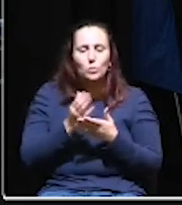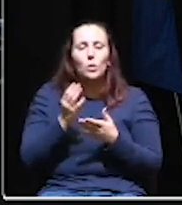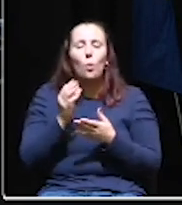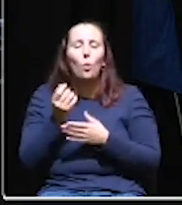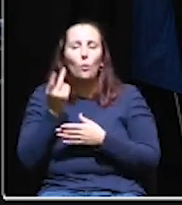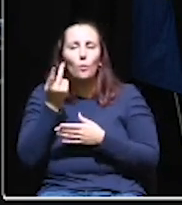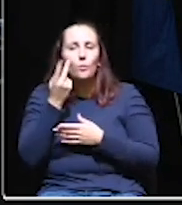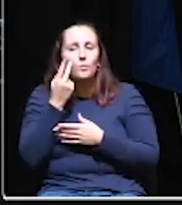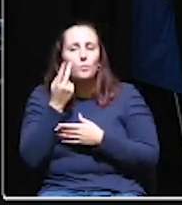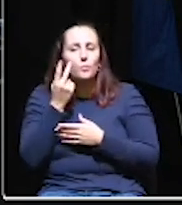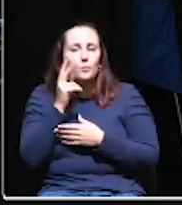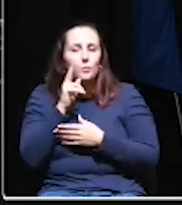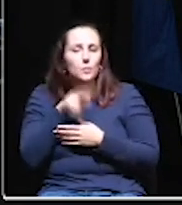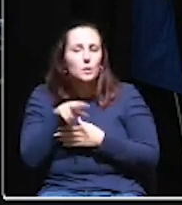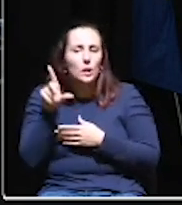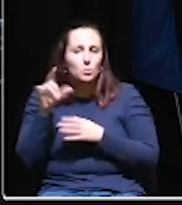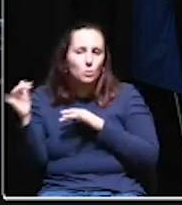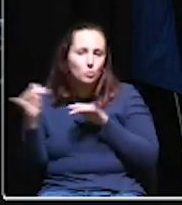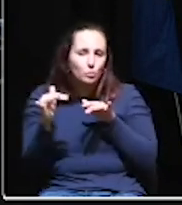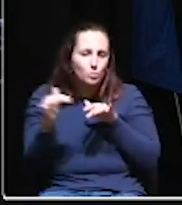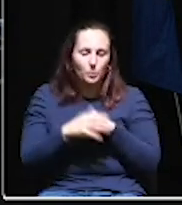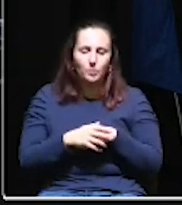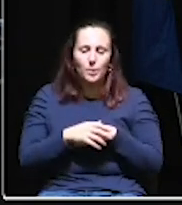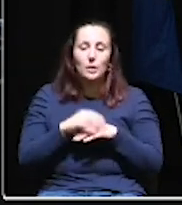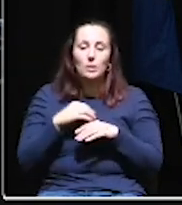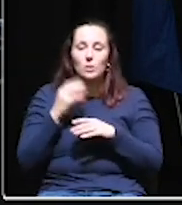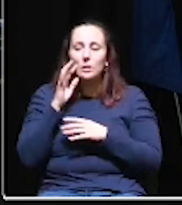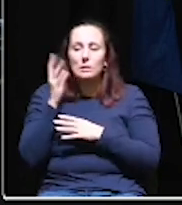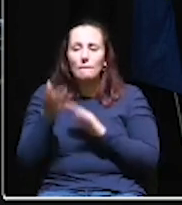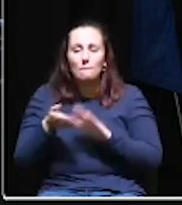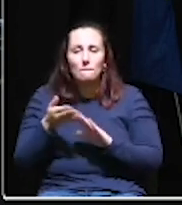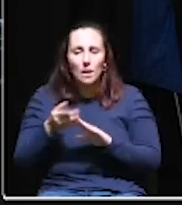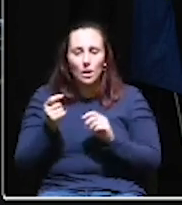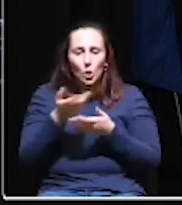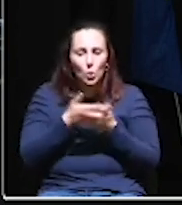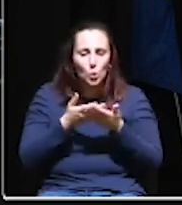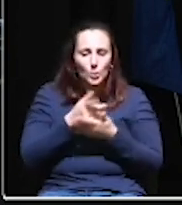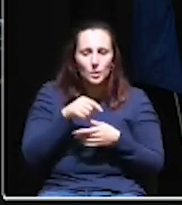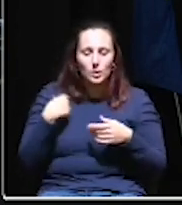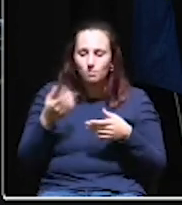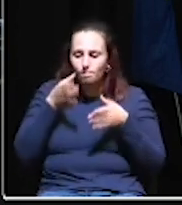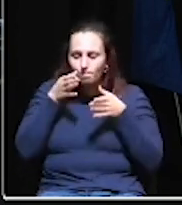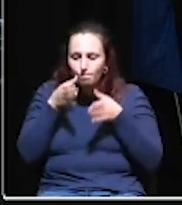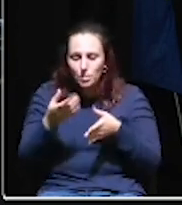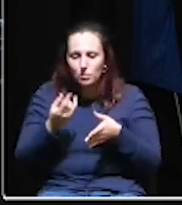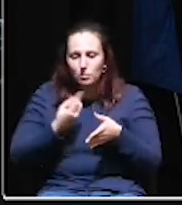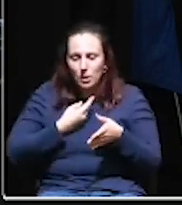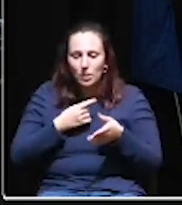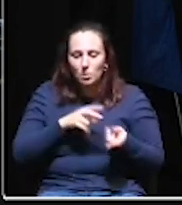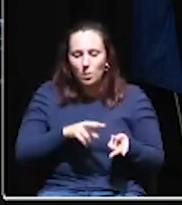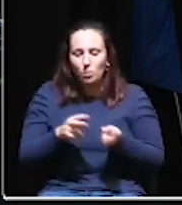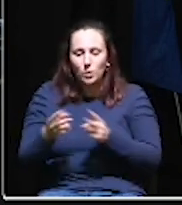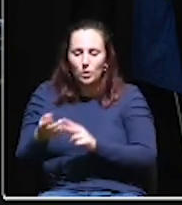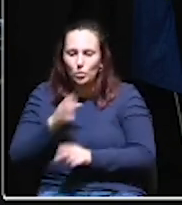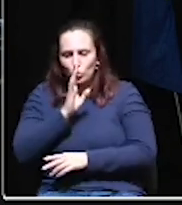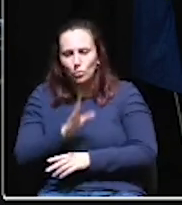Lisboa. Vivemos uma altura de urgência económica e ambiental e devíamos estar focados e concentrados em assegurar uma transição justa na